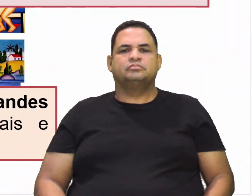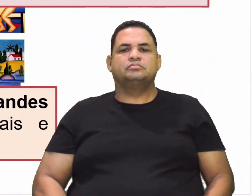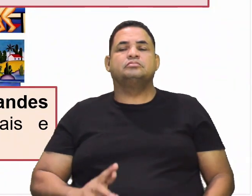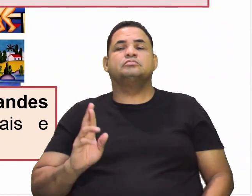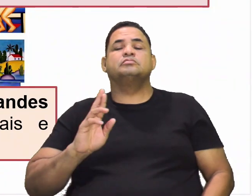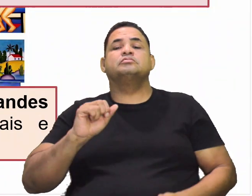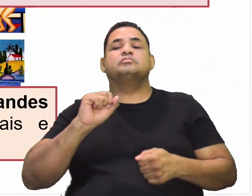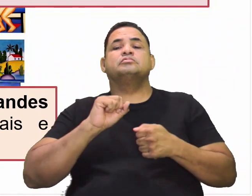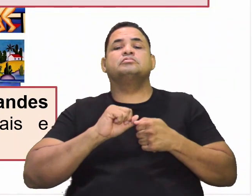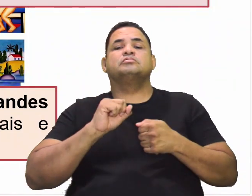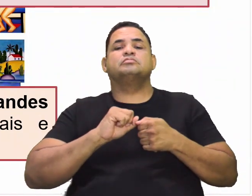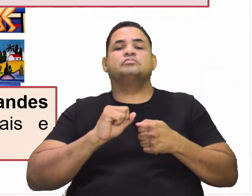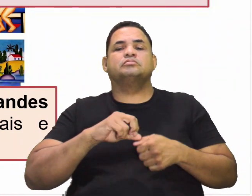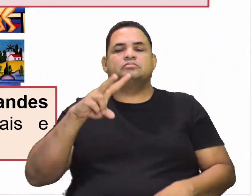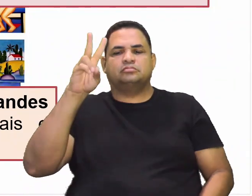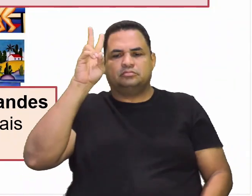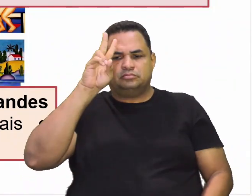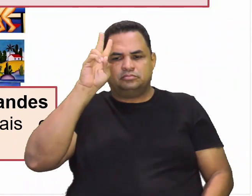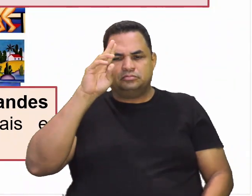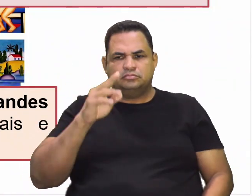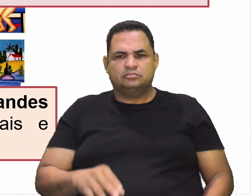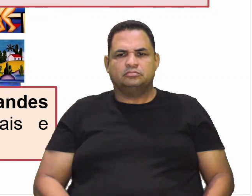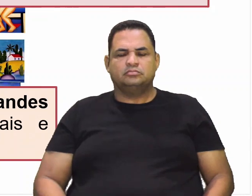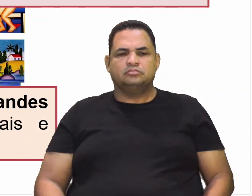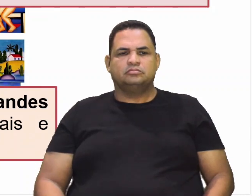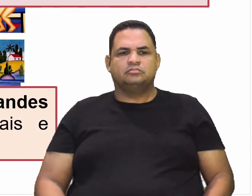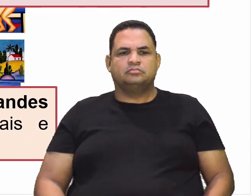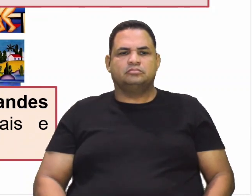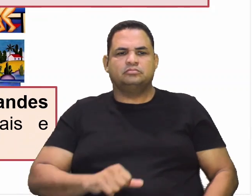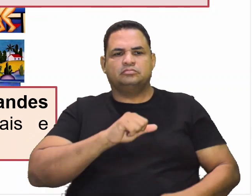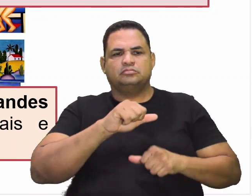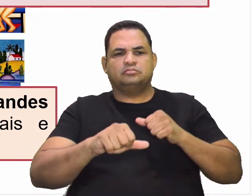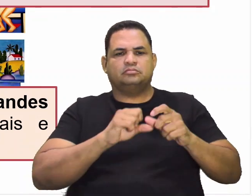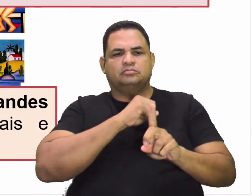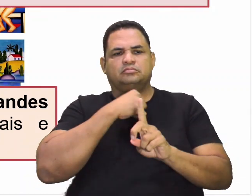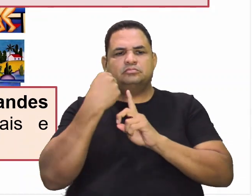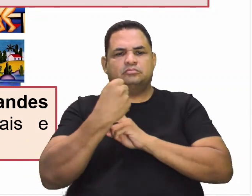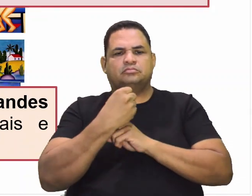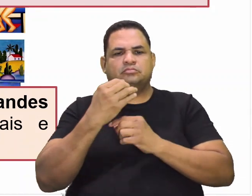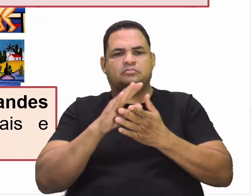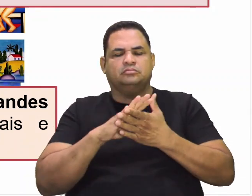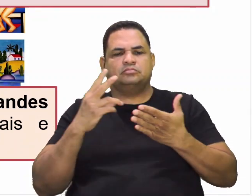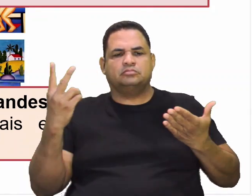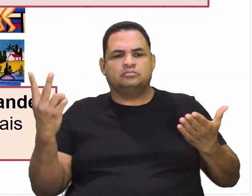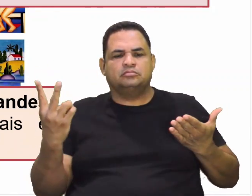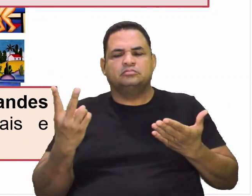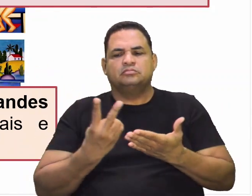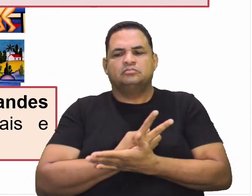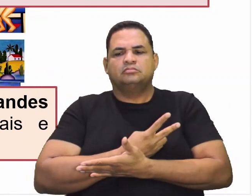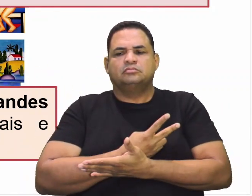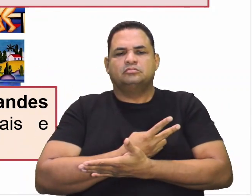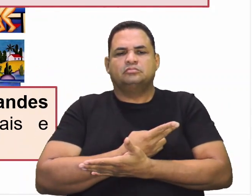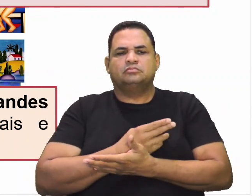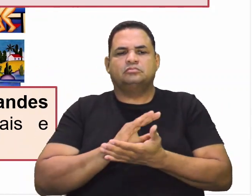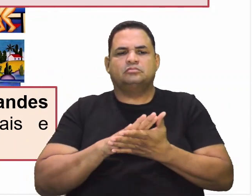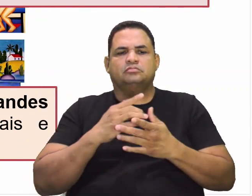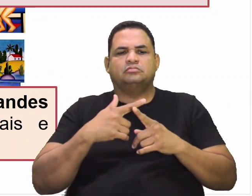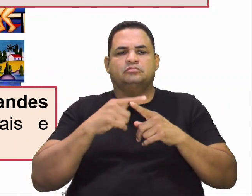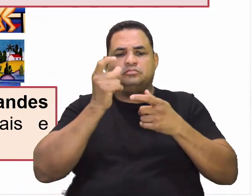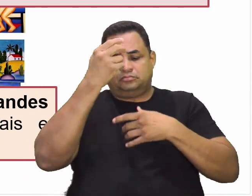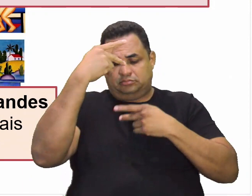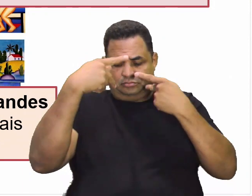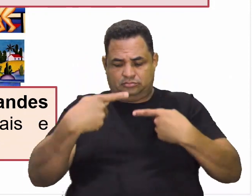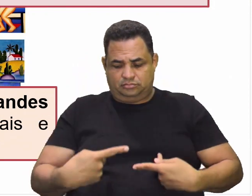E quem é que faz a história? A transformação da sociedade são ocasionadas